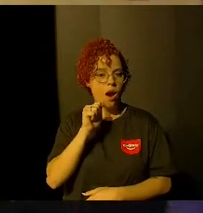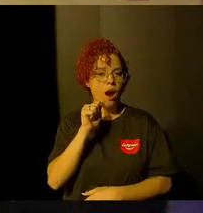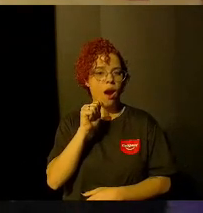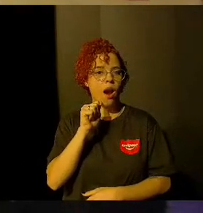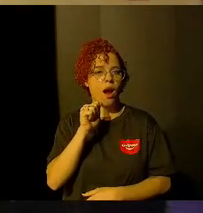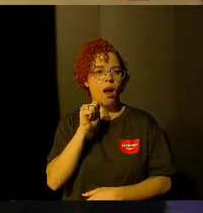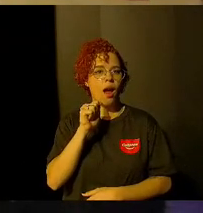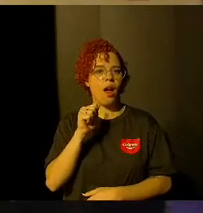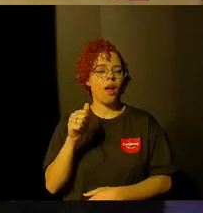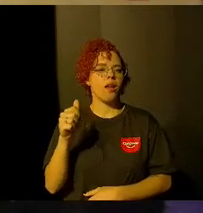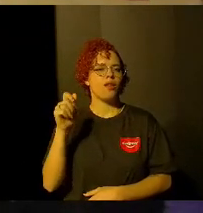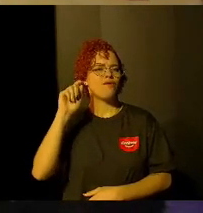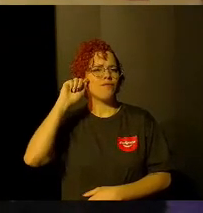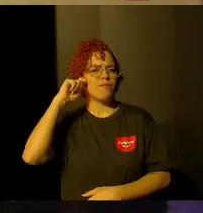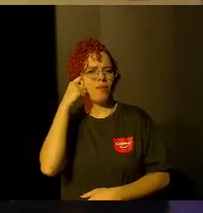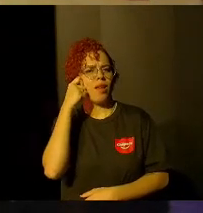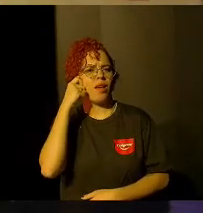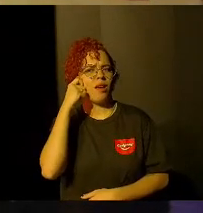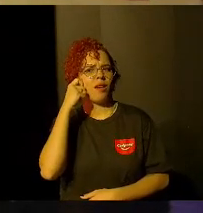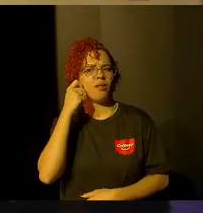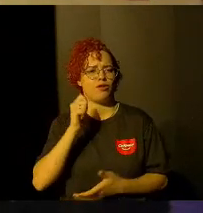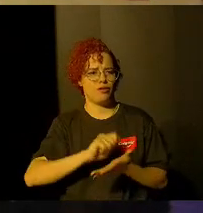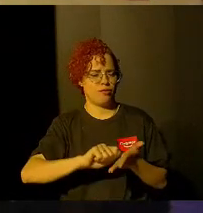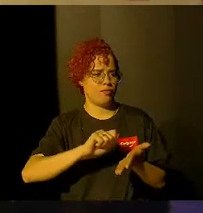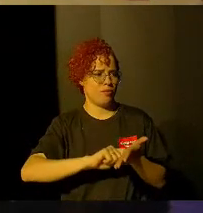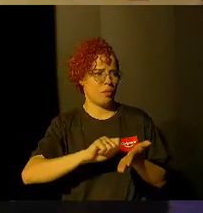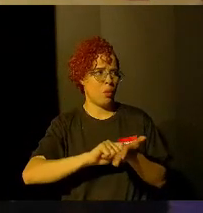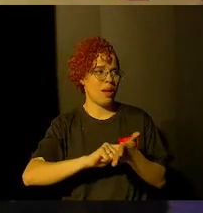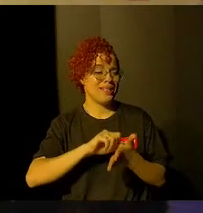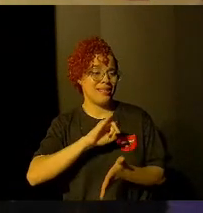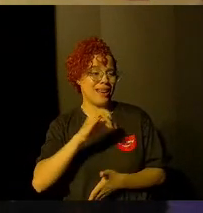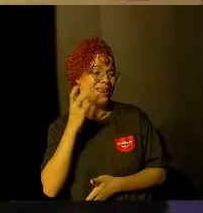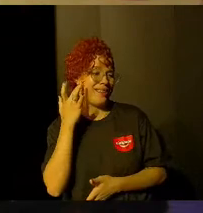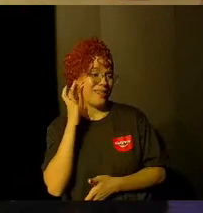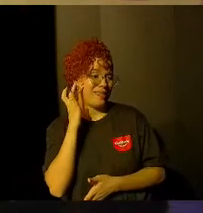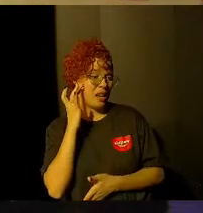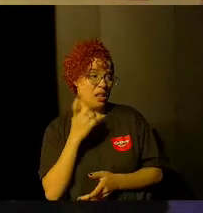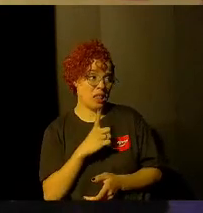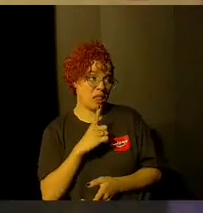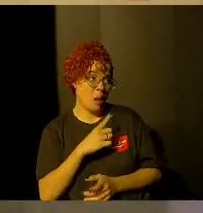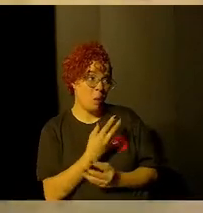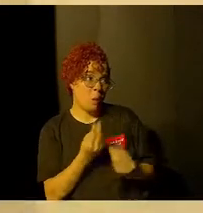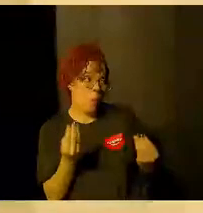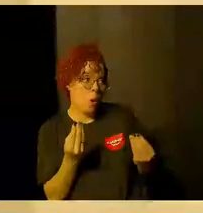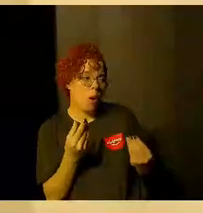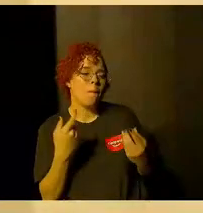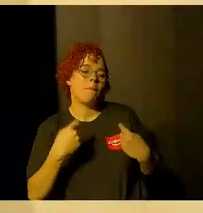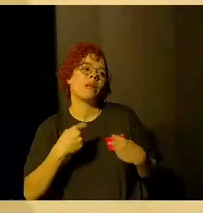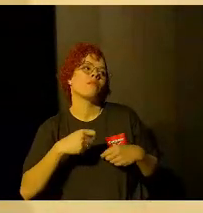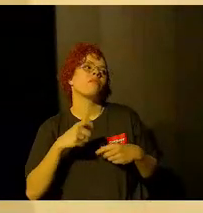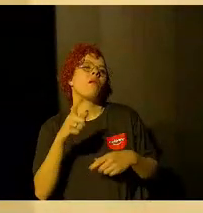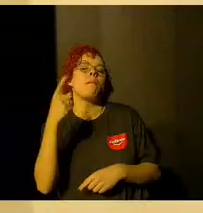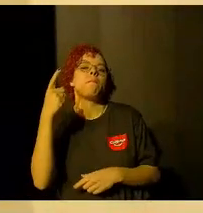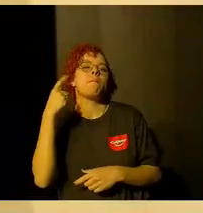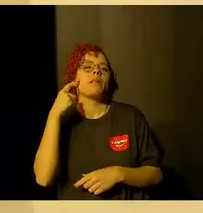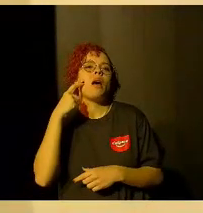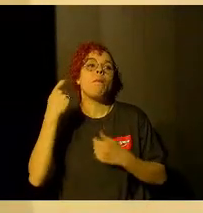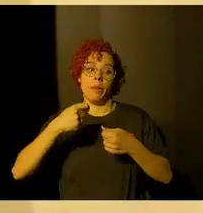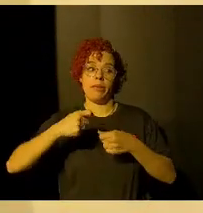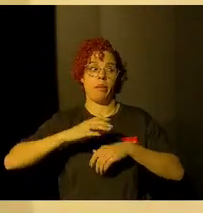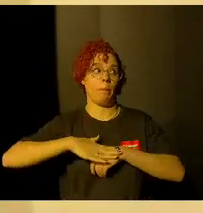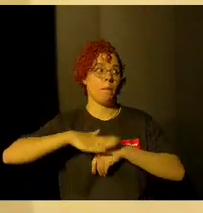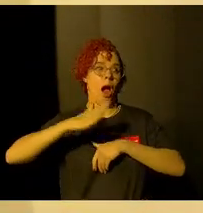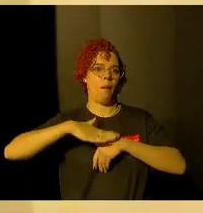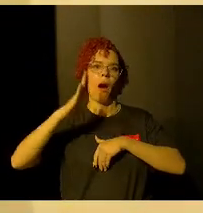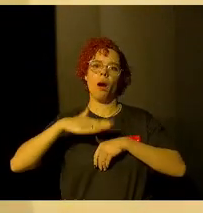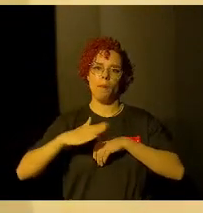Precisa ter mais eu acho que a gente nunca deve limitar a criação né